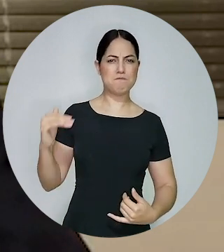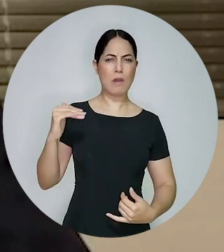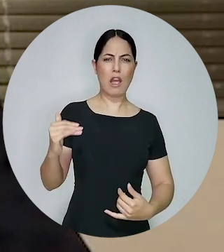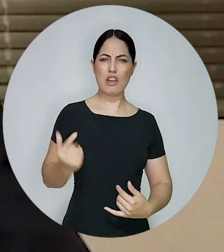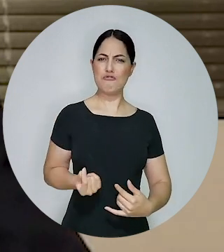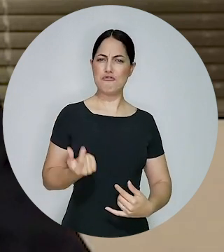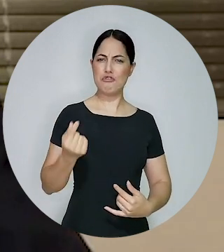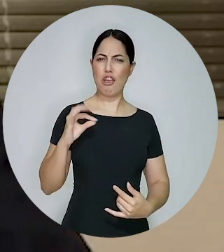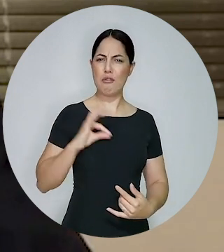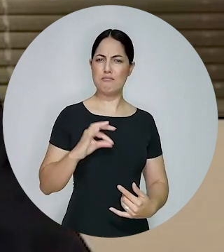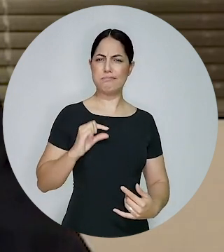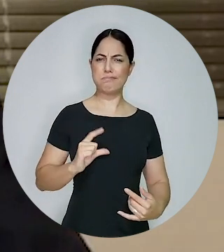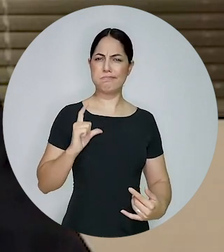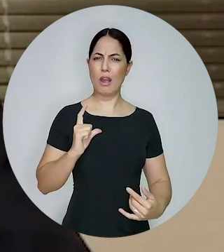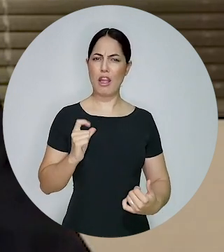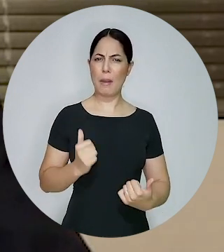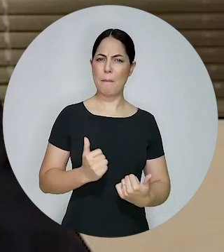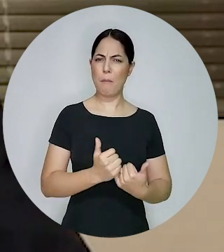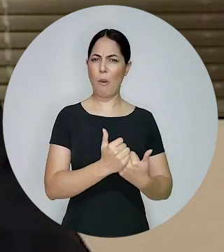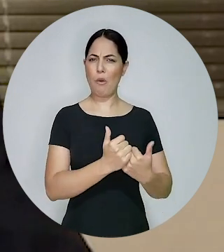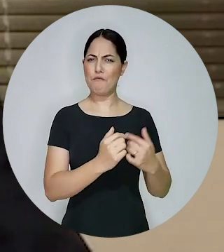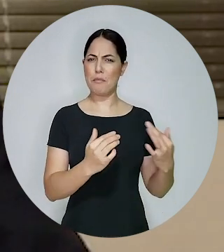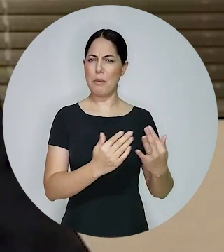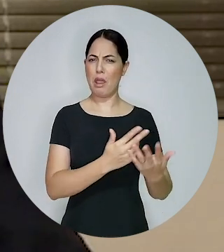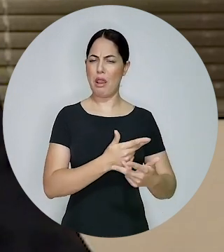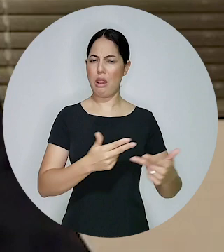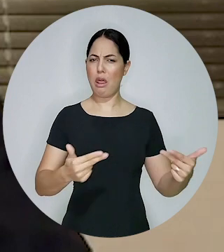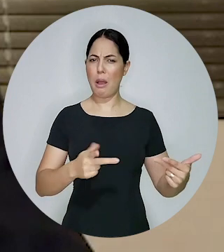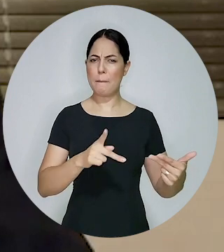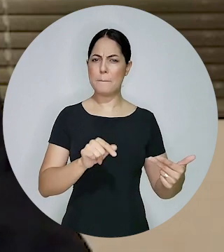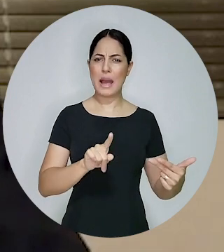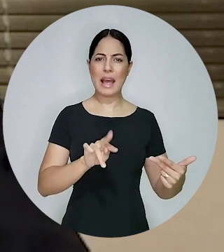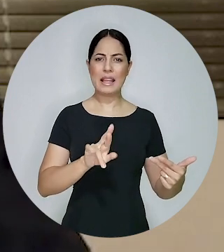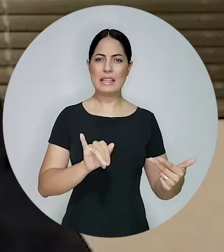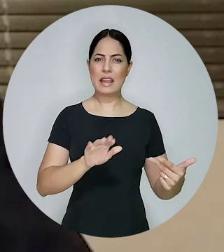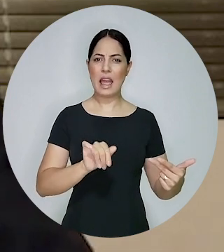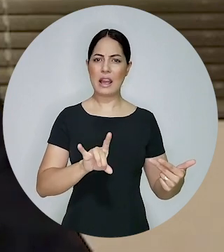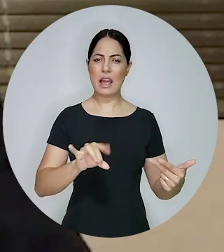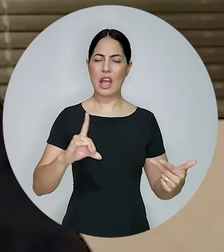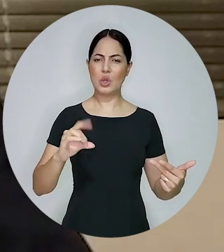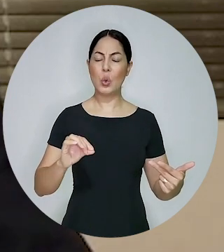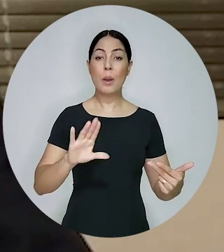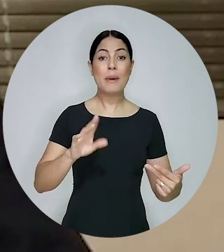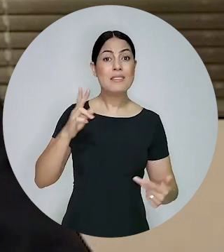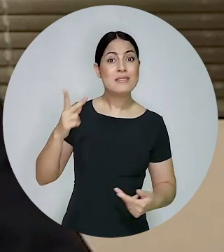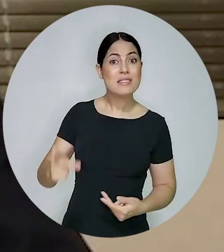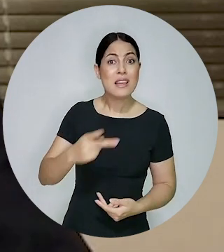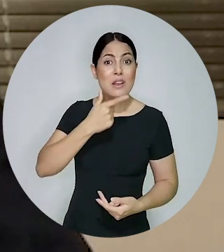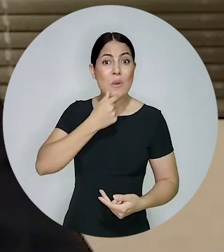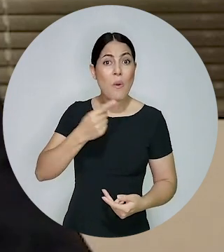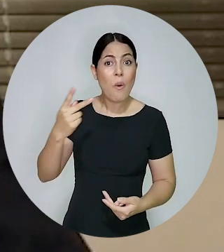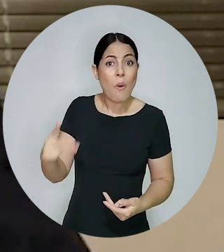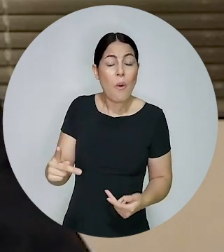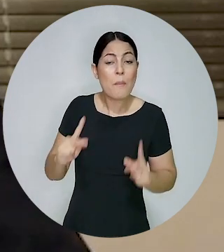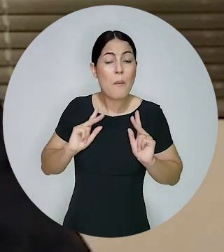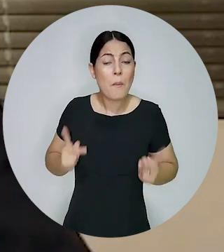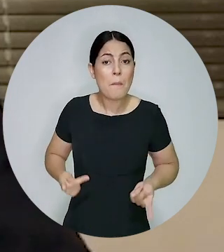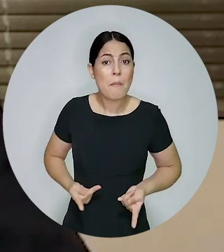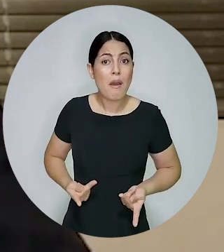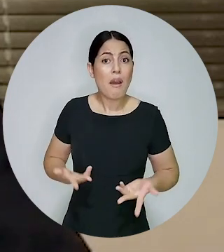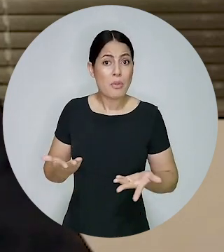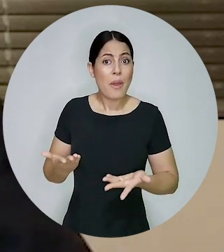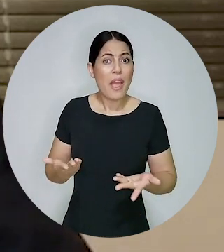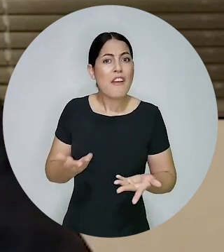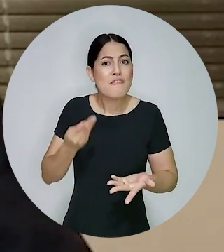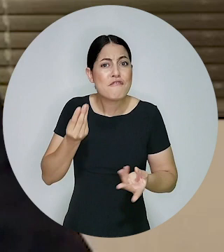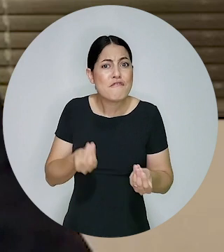o provedor, aquela história de patriarcado ainda está muito enraizada na nossa cultura, e no final a gente acaba esquecendo de que o homem é um ser humano, é uma